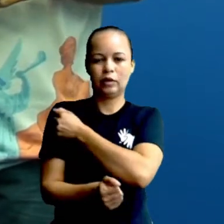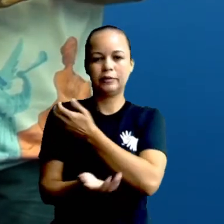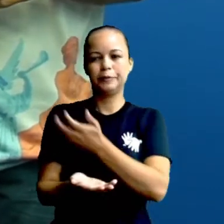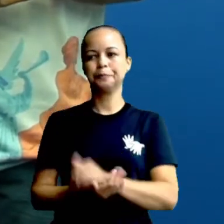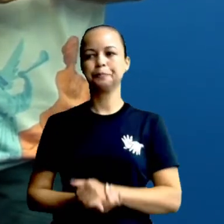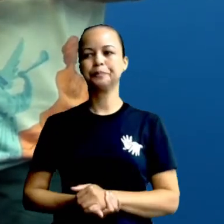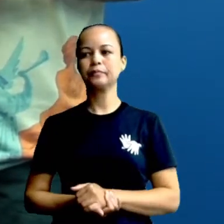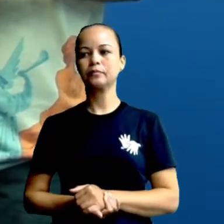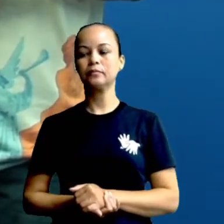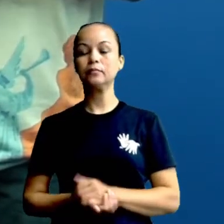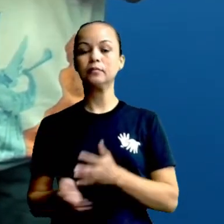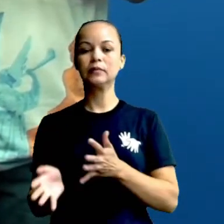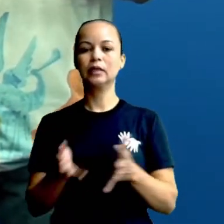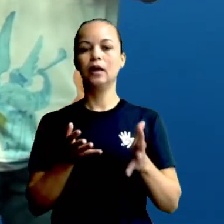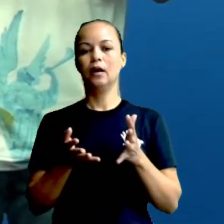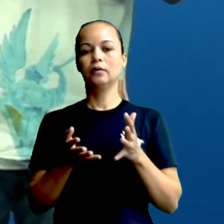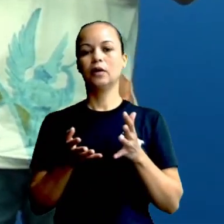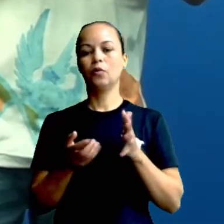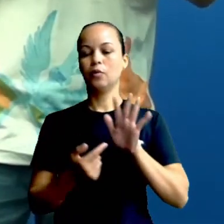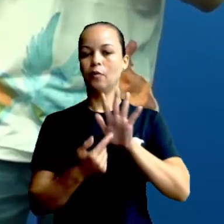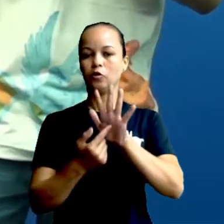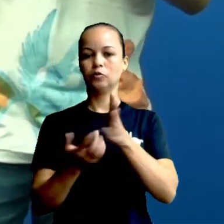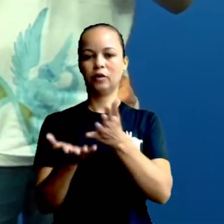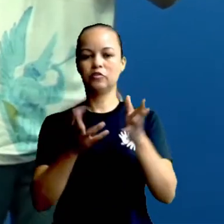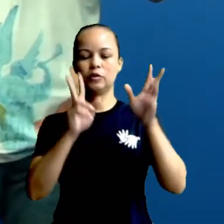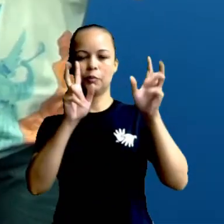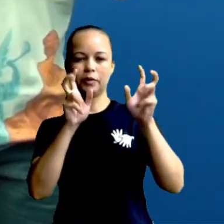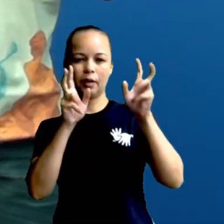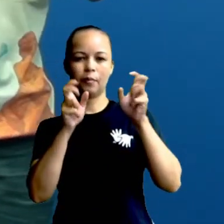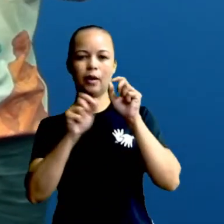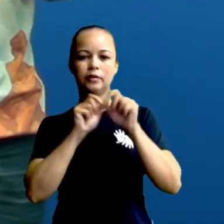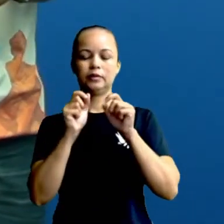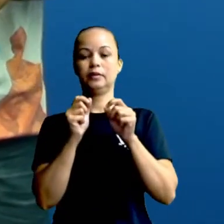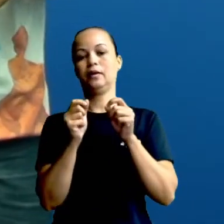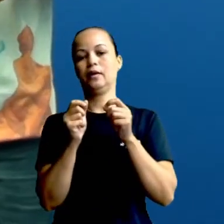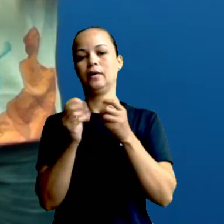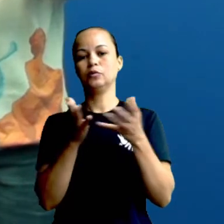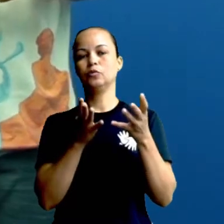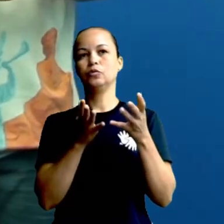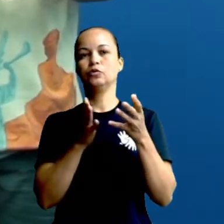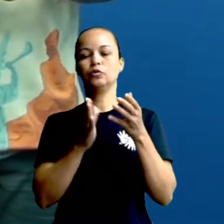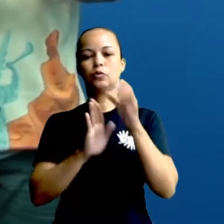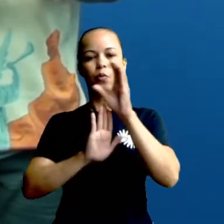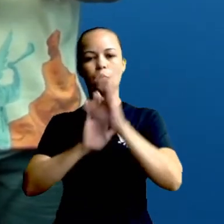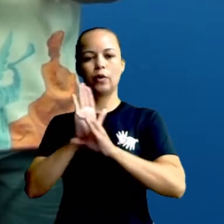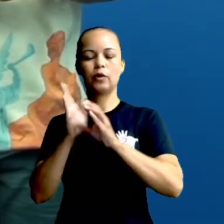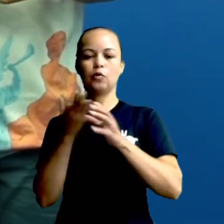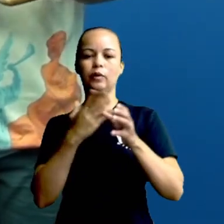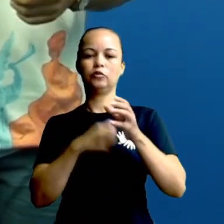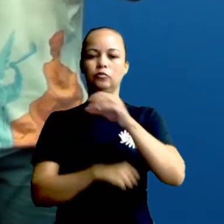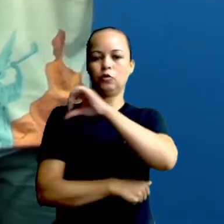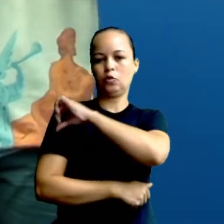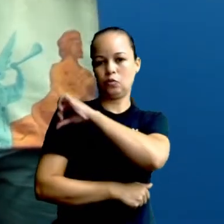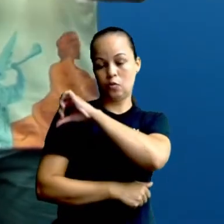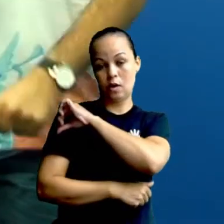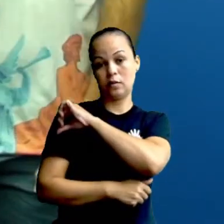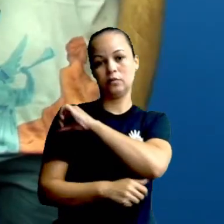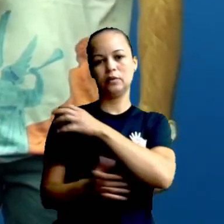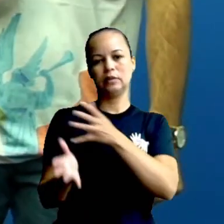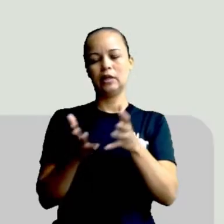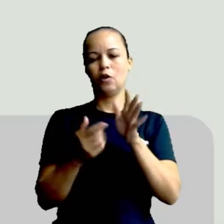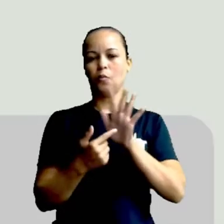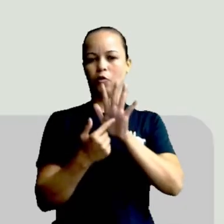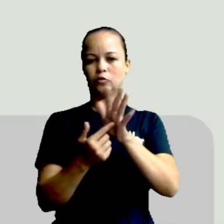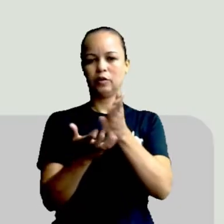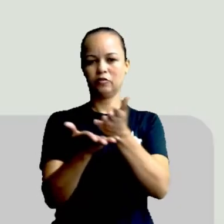trouxe aqui uma temática para vocês que tá aí organizada é no currículo para as turmas do 9º ano ou